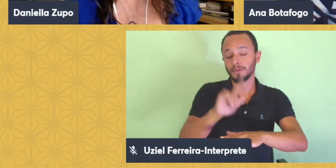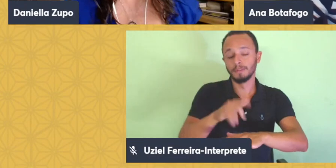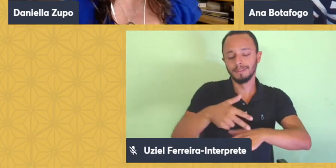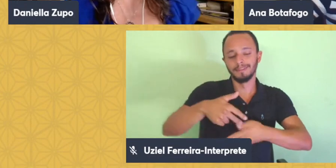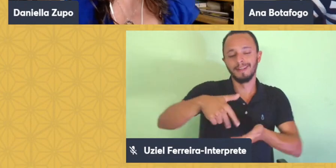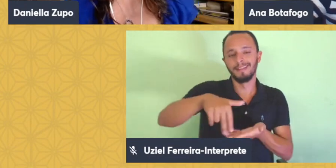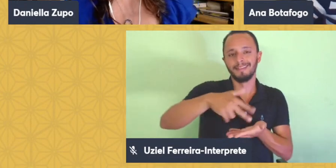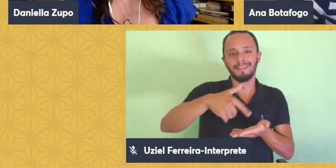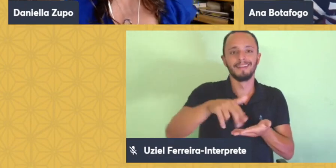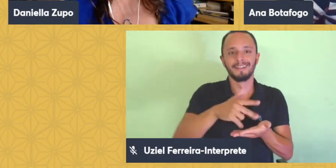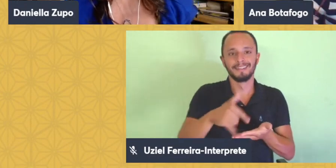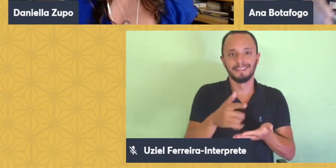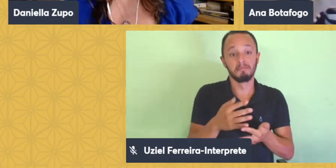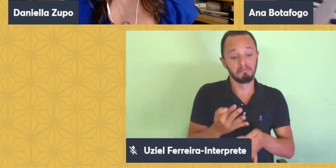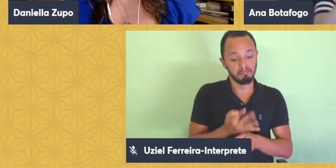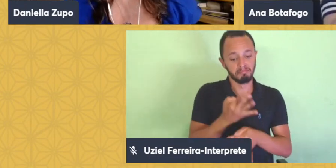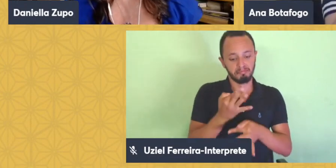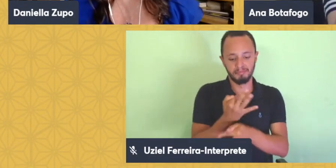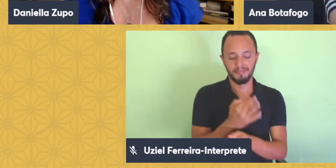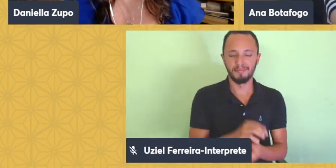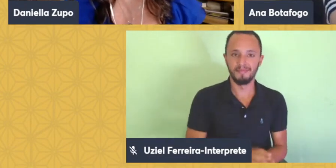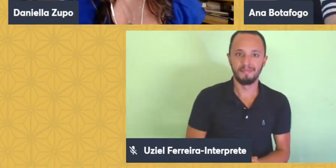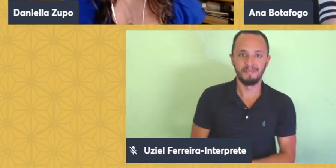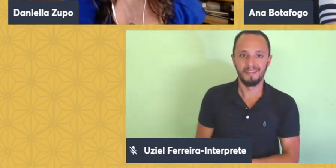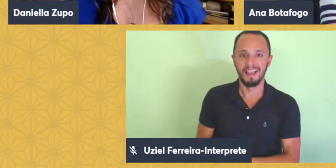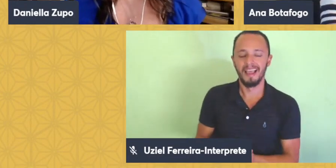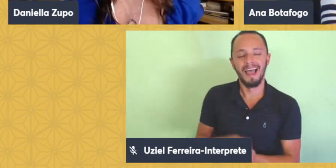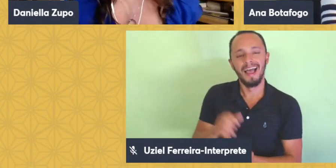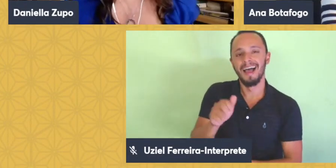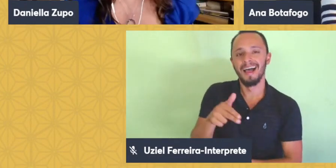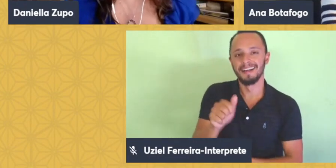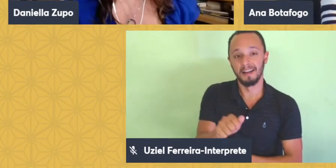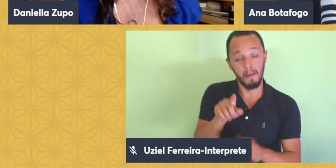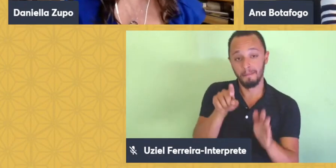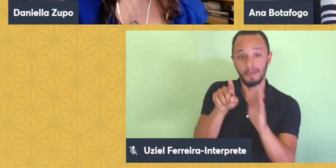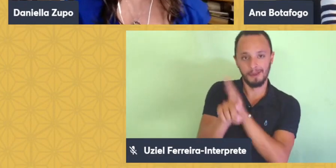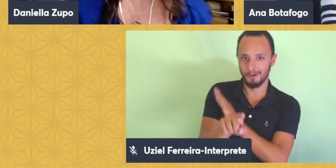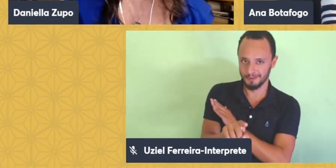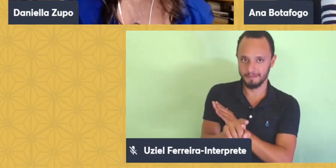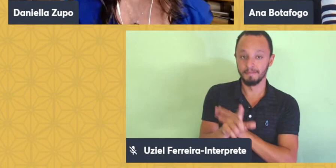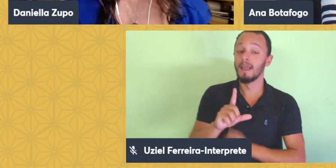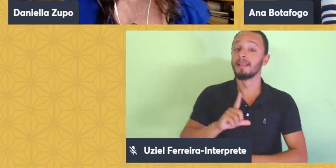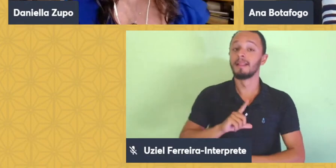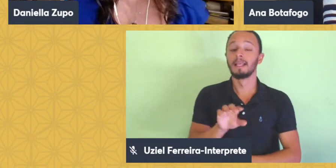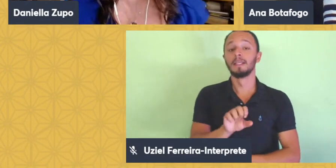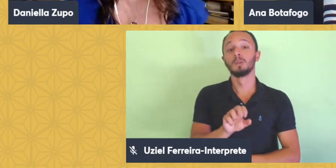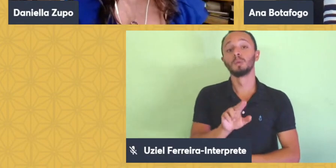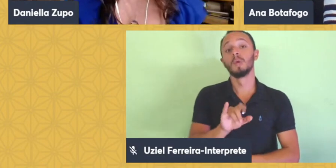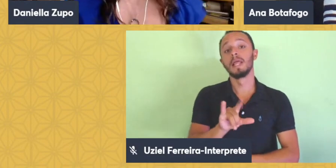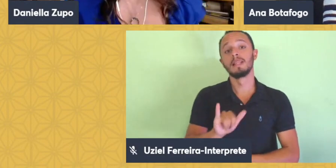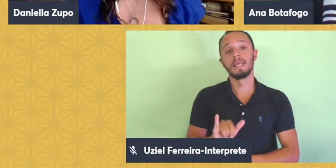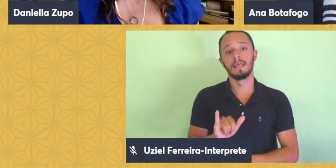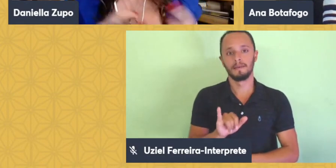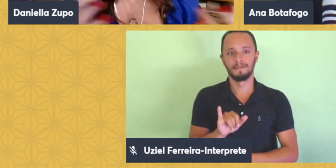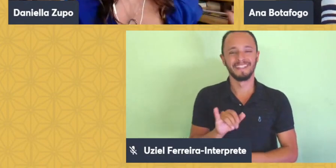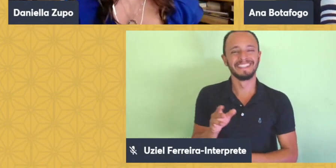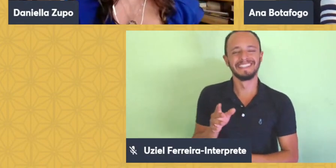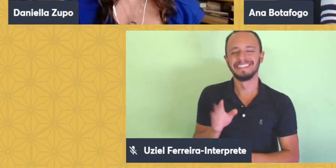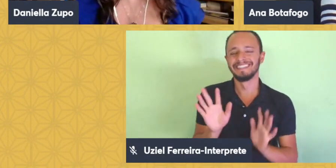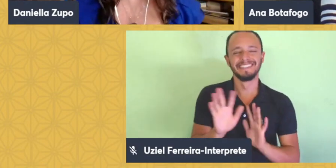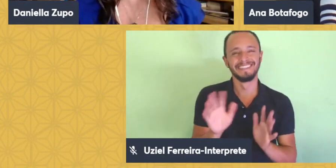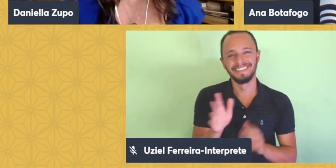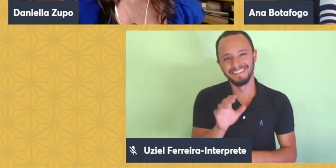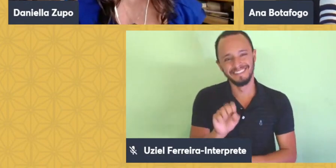as perguntas aqui do nosso chat começo com Suely Machado nossa querida aqui nossa